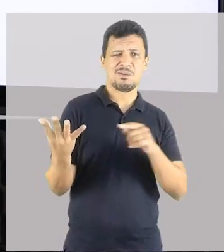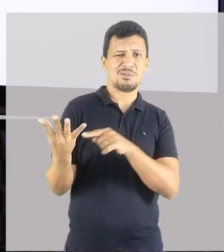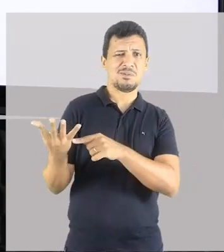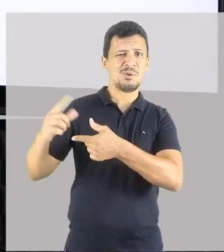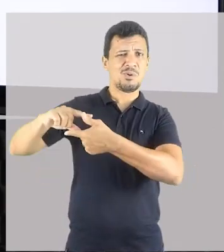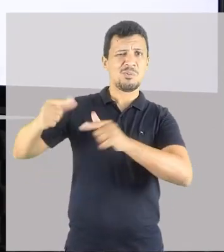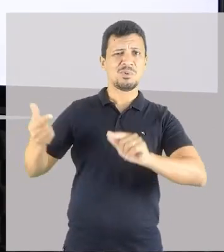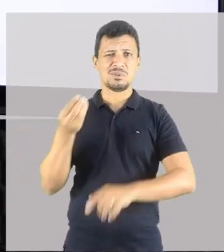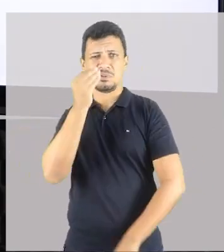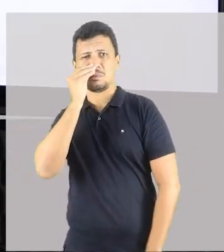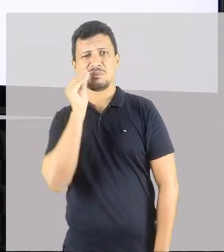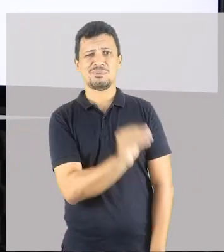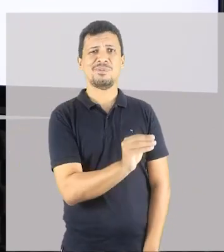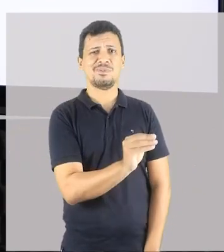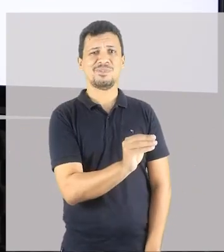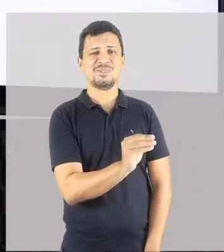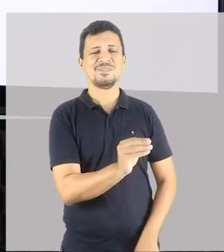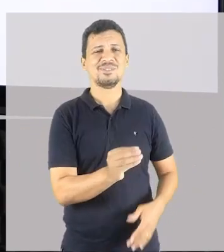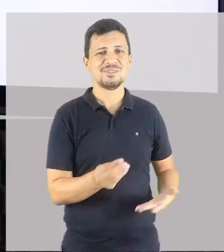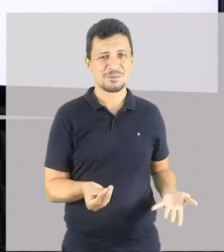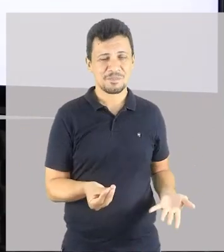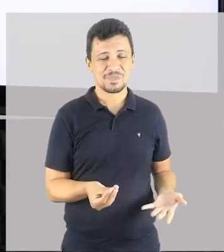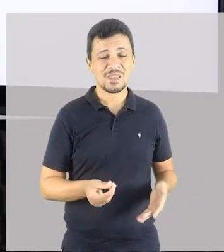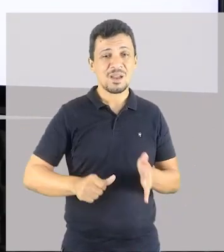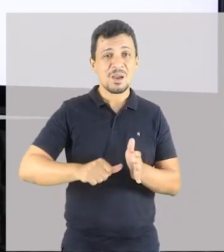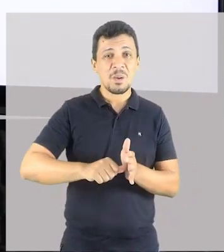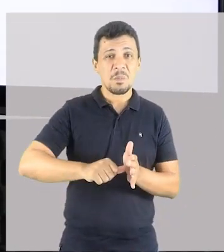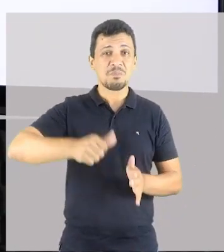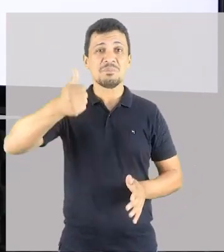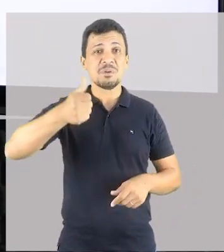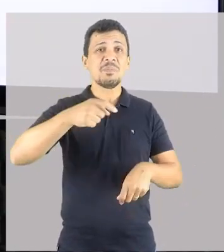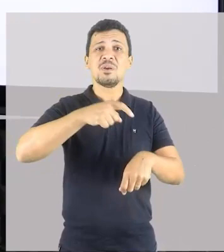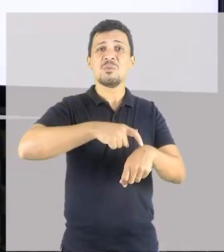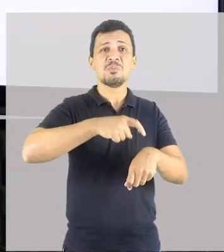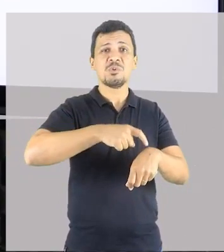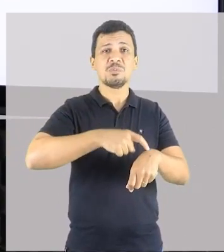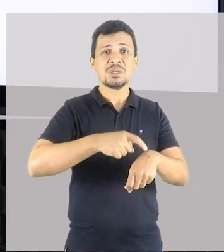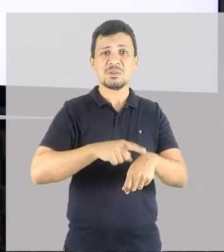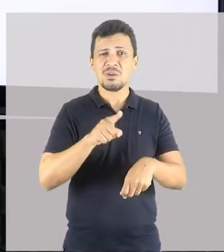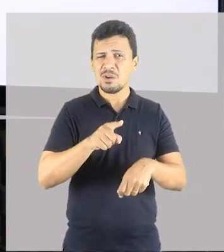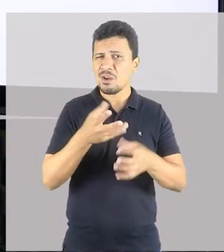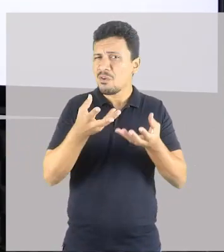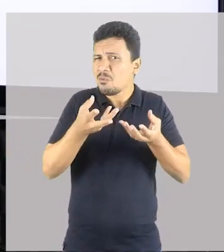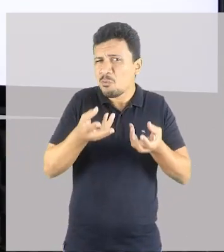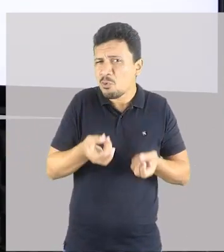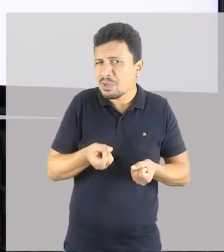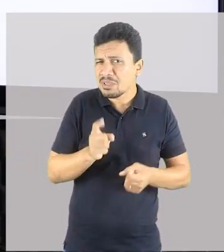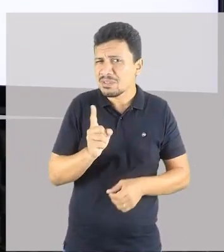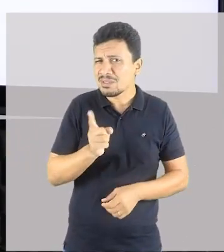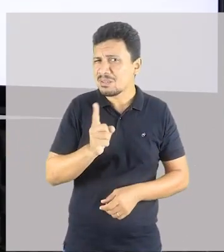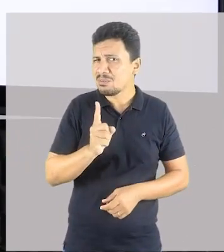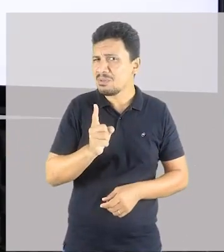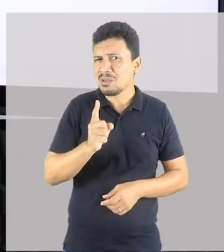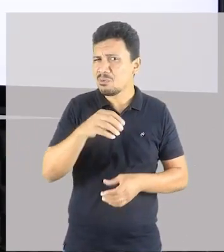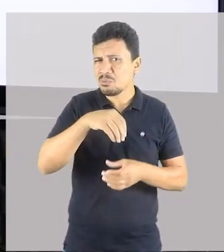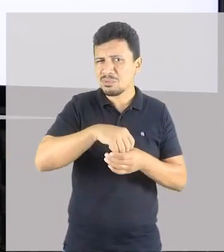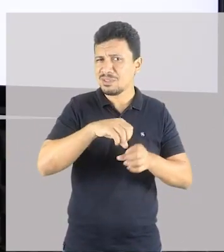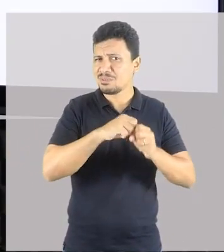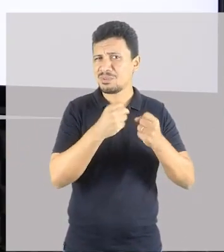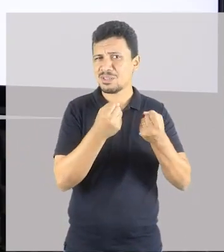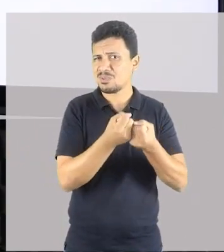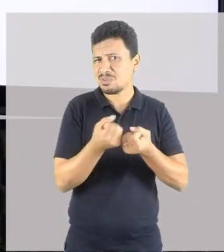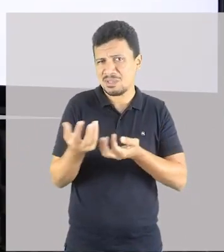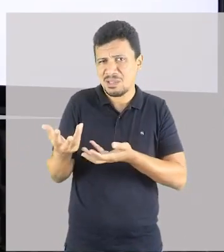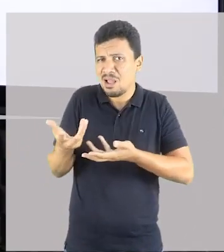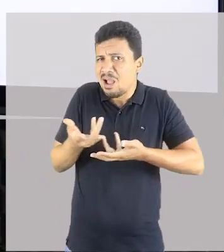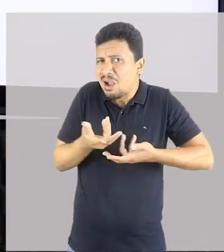isso, certo? Então, o primeiro momento do modernismo, ele não foi bem aceito dentro da sociedade, ele não foi bem